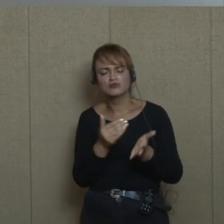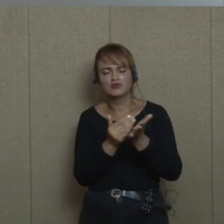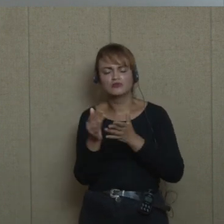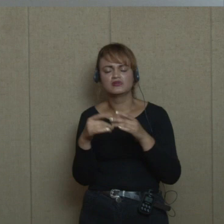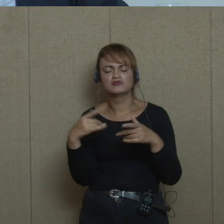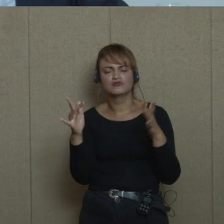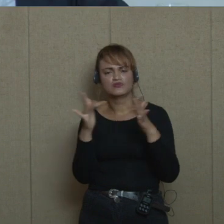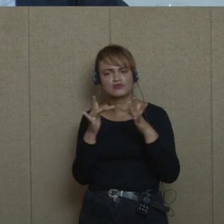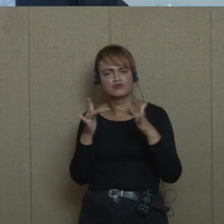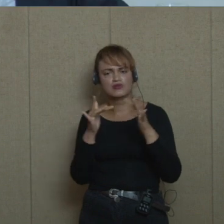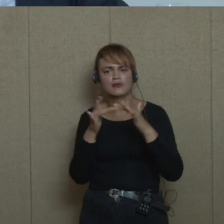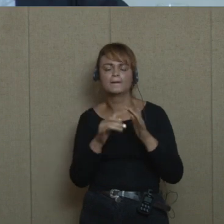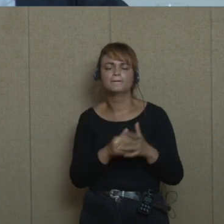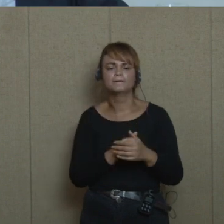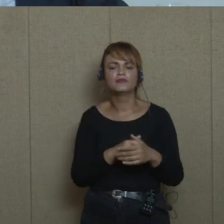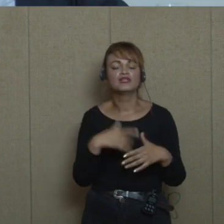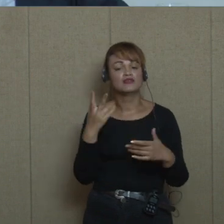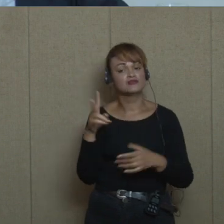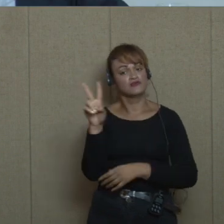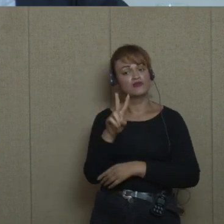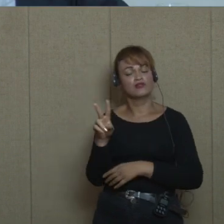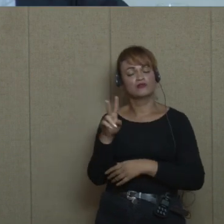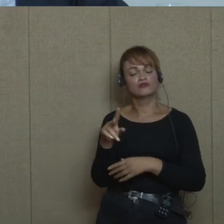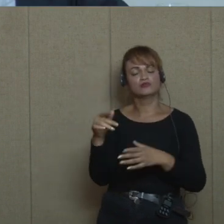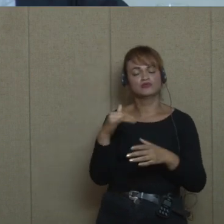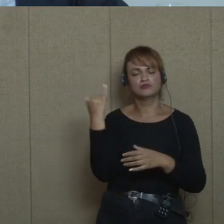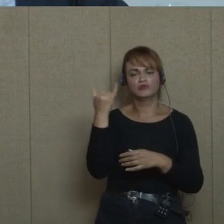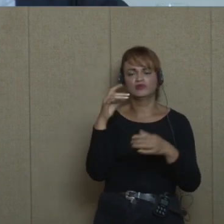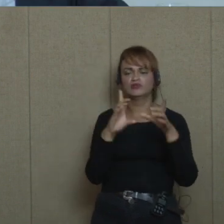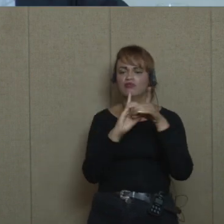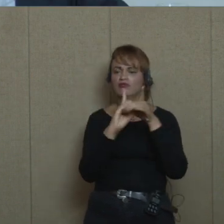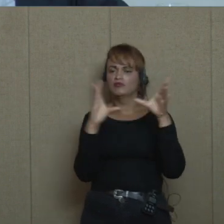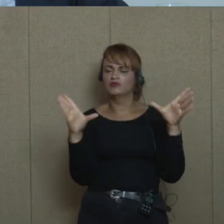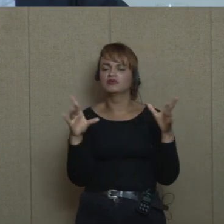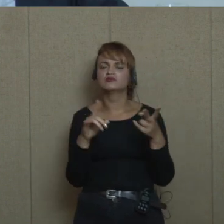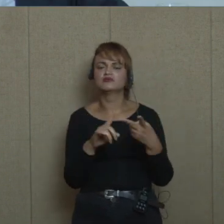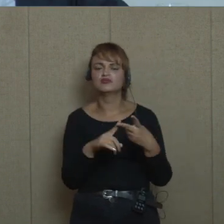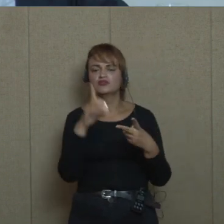relação, esses valores importantes como democracia,